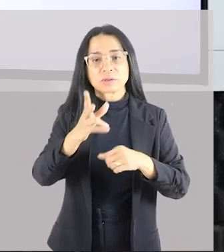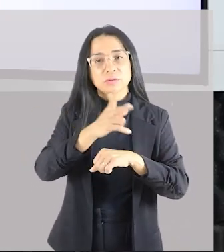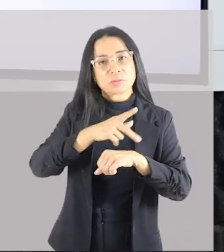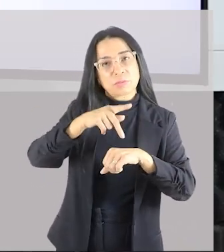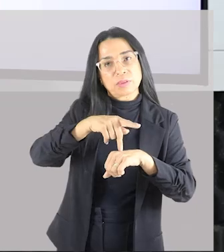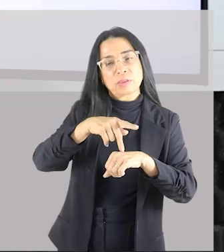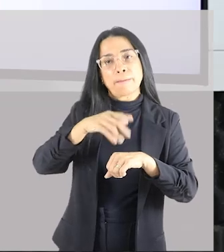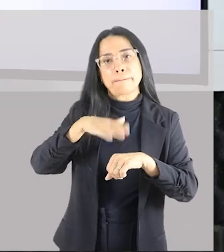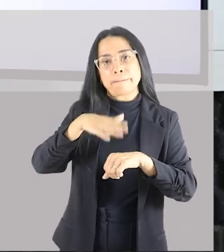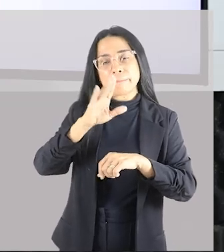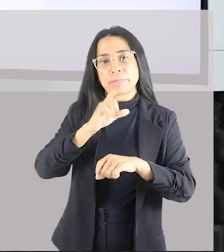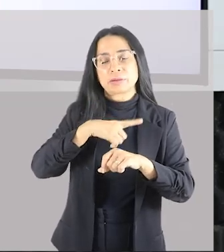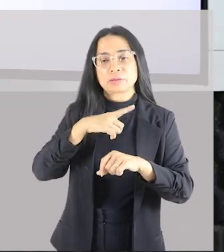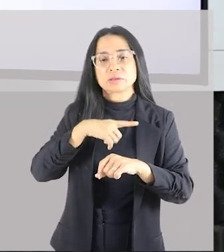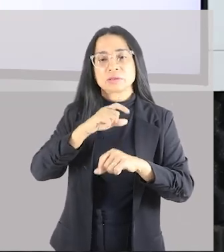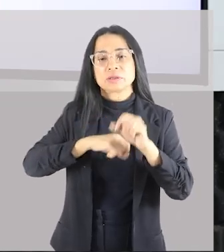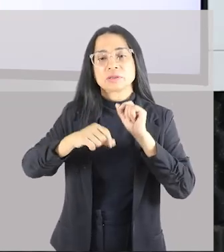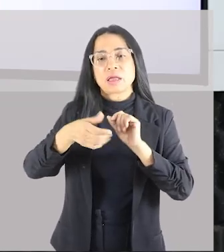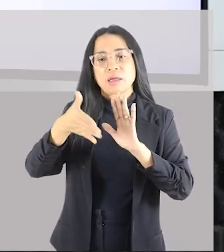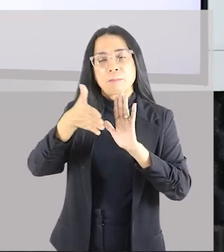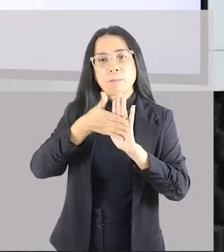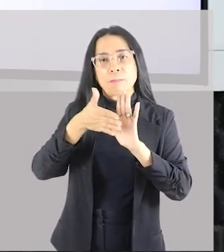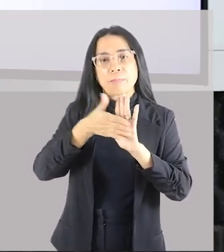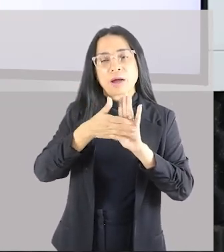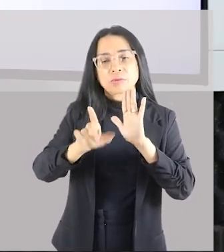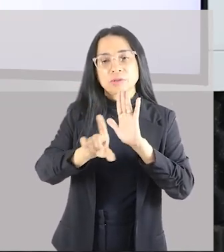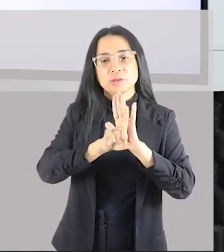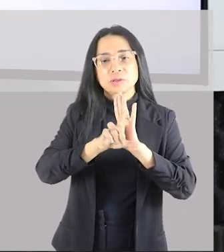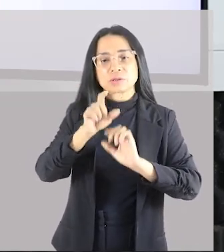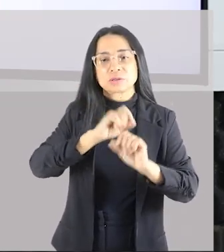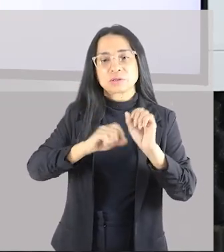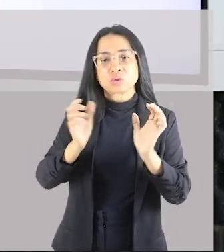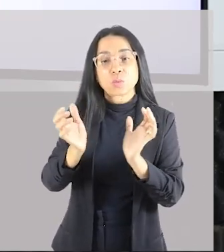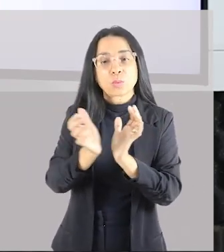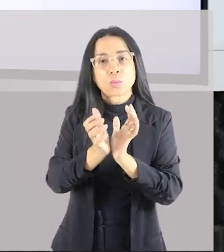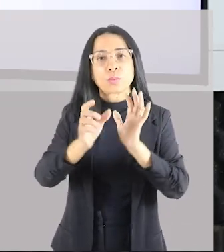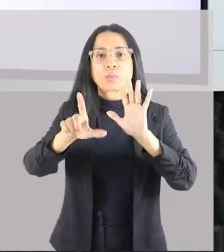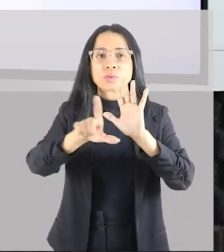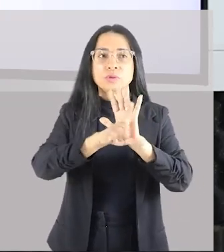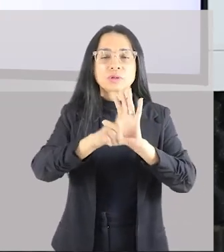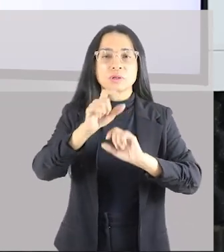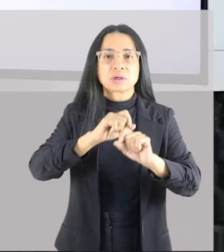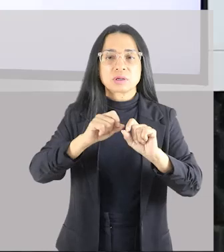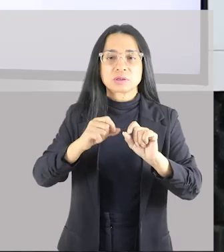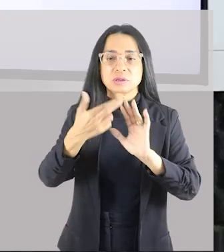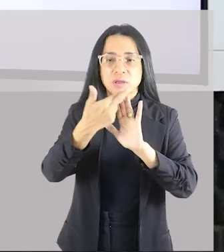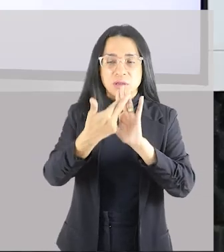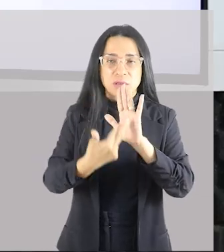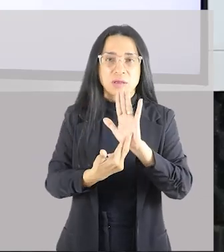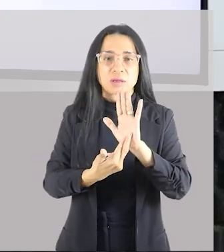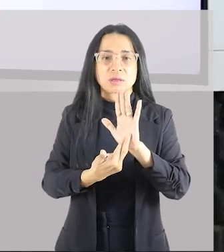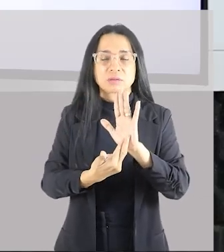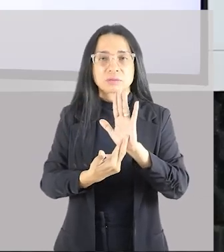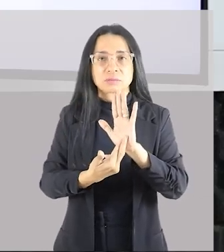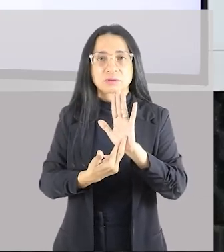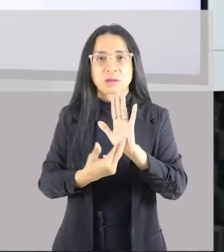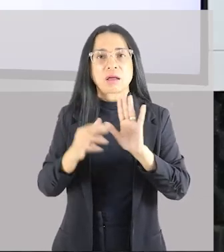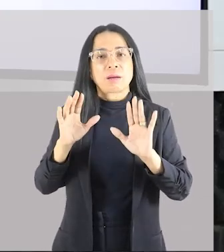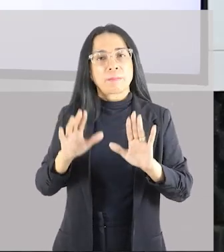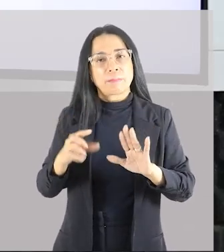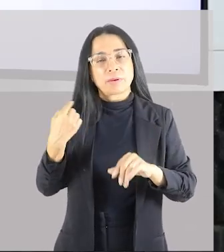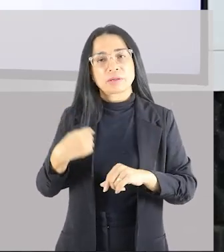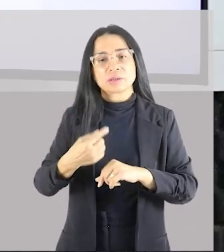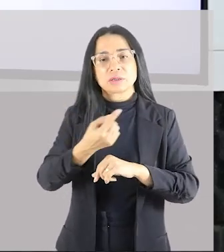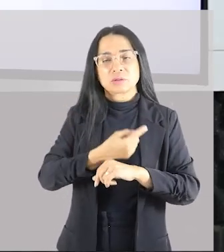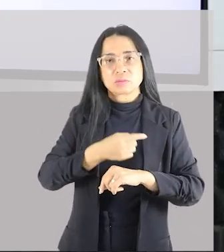que mais tem pautas legislativas, que tem mais grupos legislativos, normas, né? Mas a nossa norma